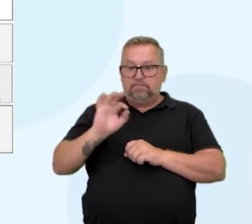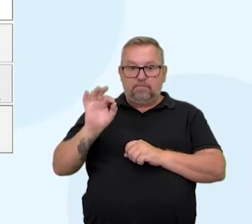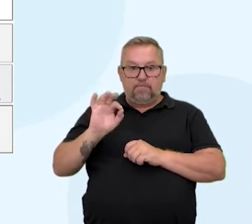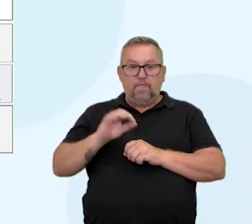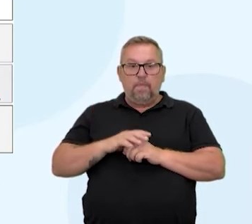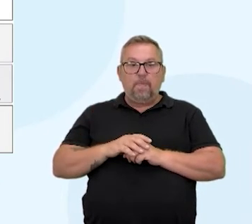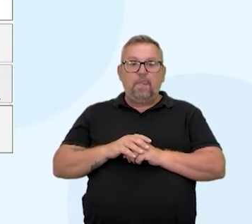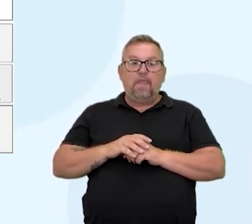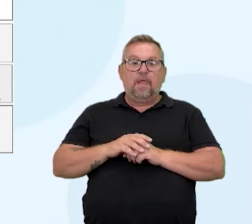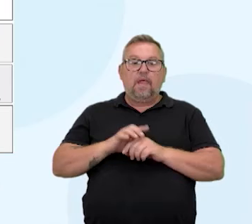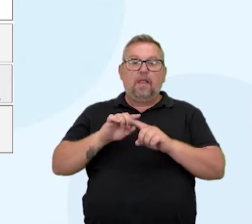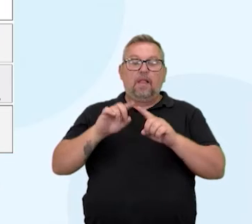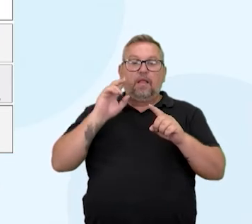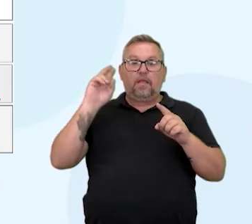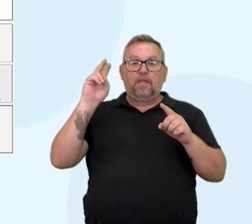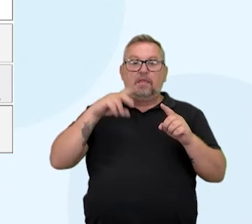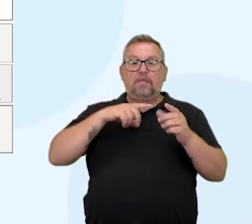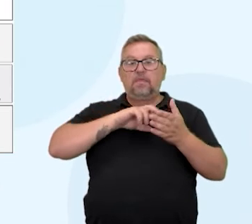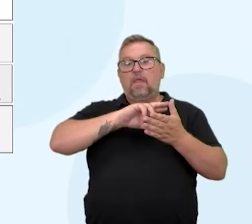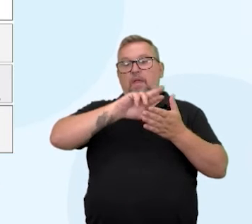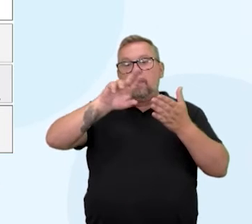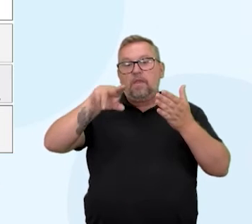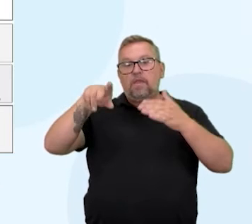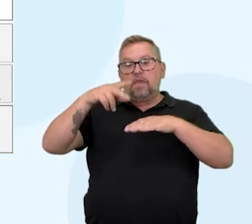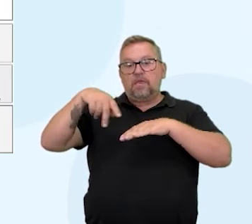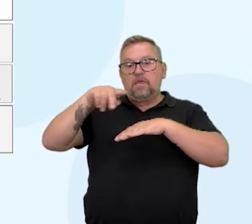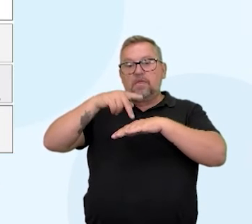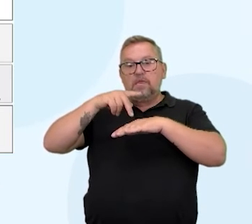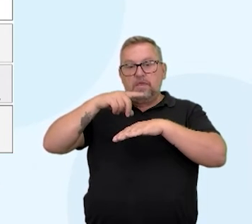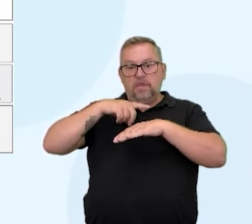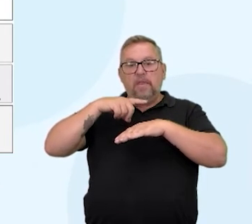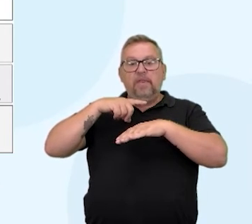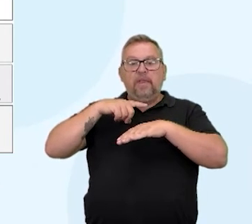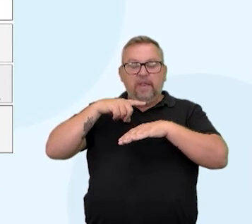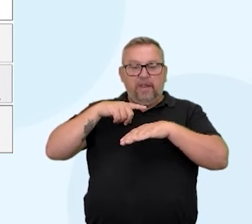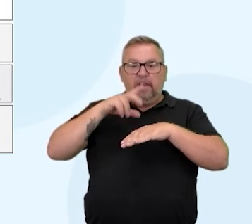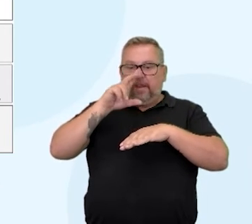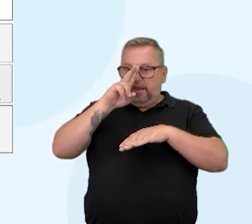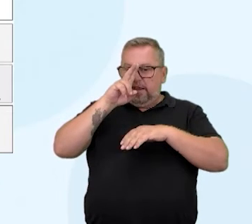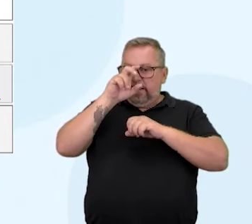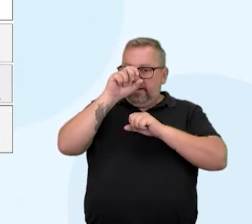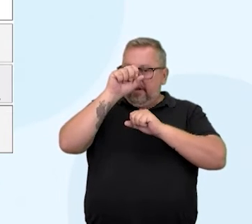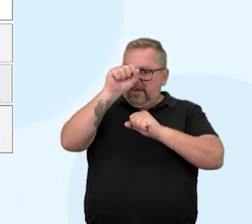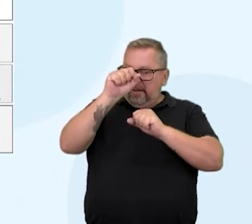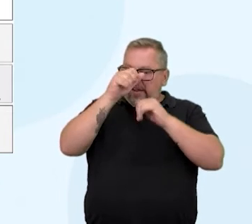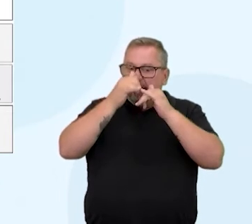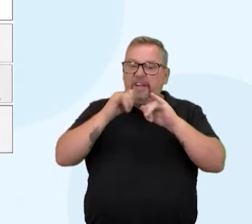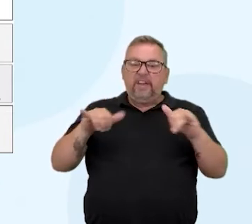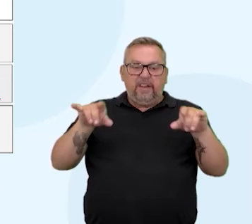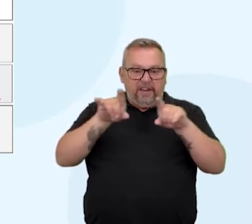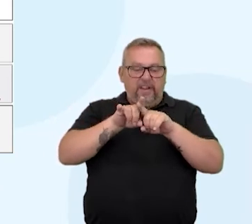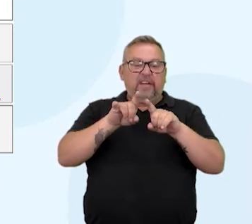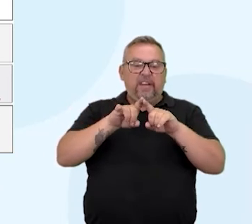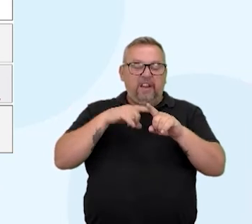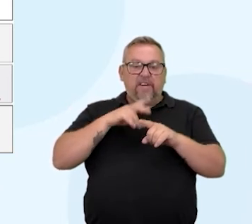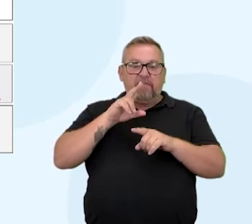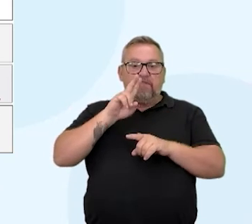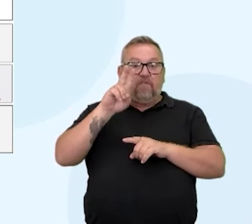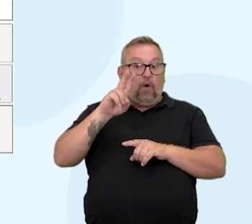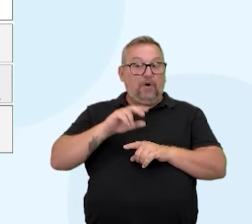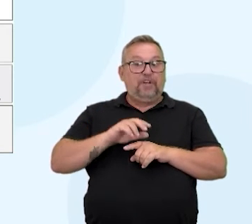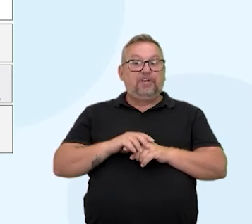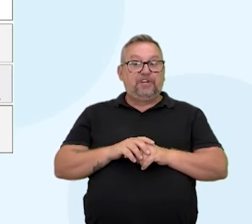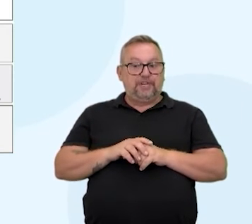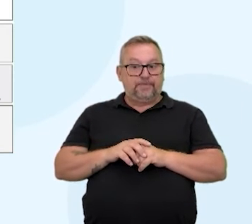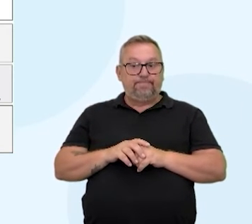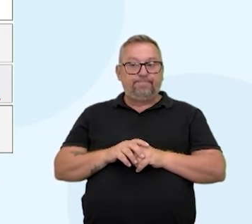gerar, né? Mas vejam que há diversos países aí com um potencial energético elevadíssimo, né? O que